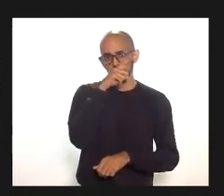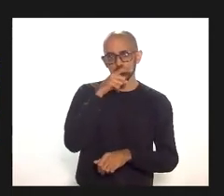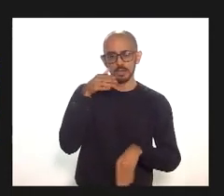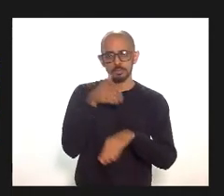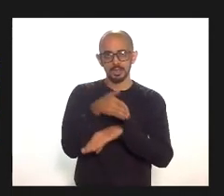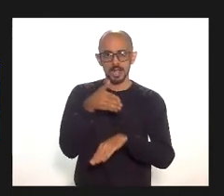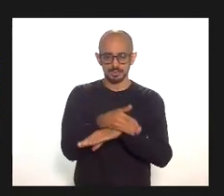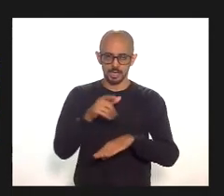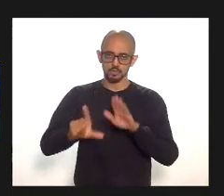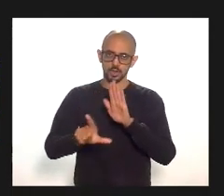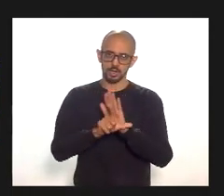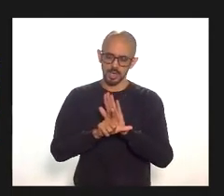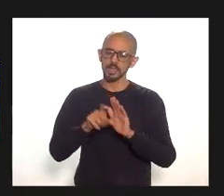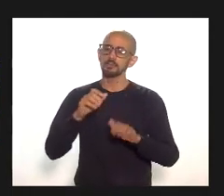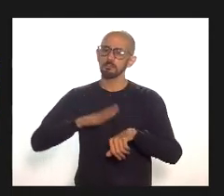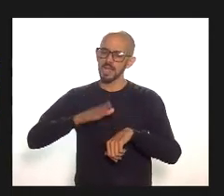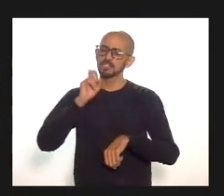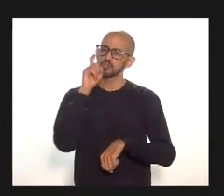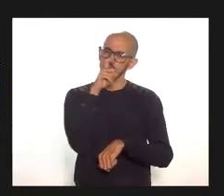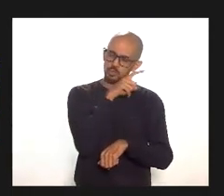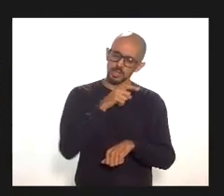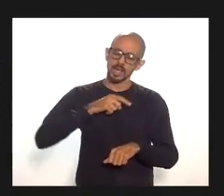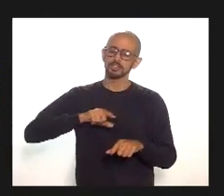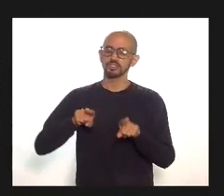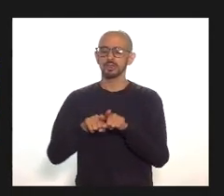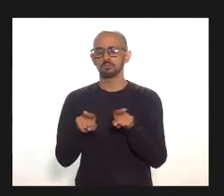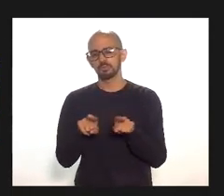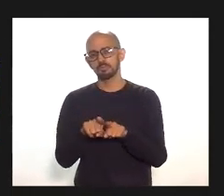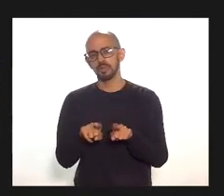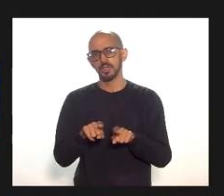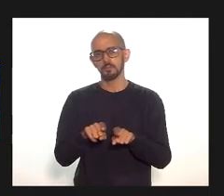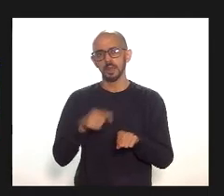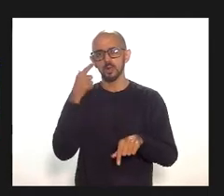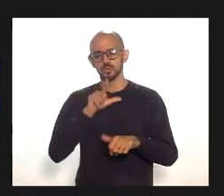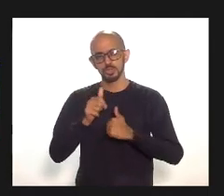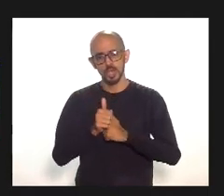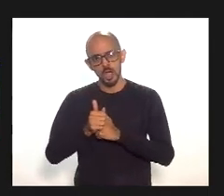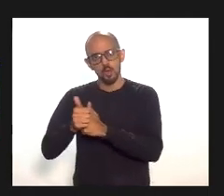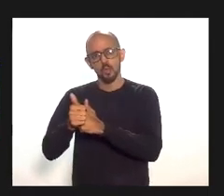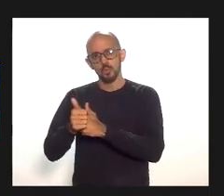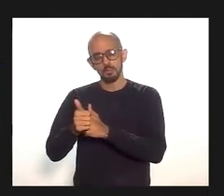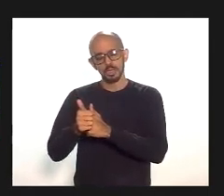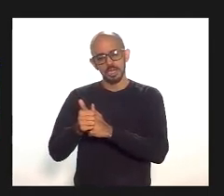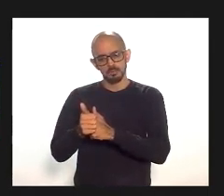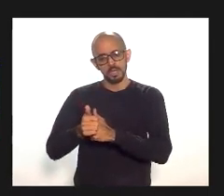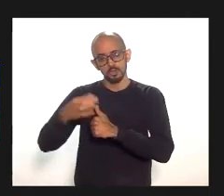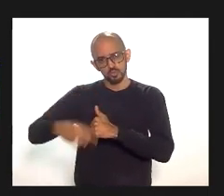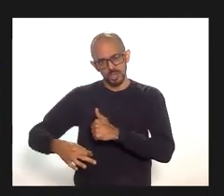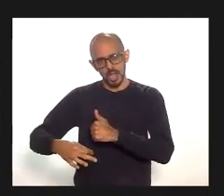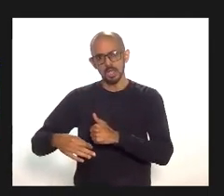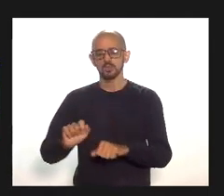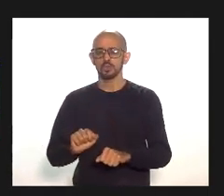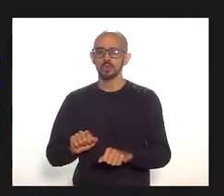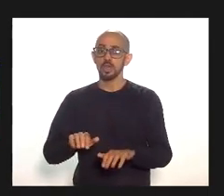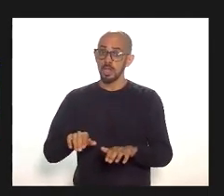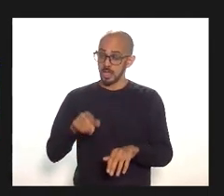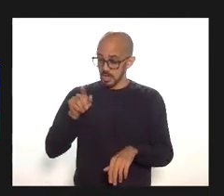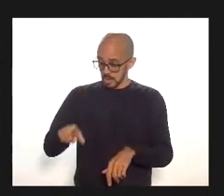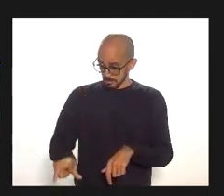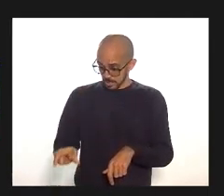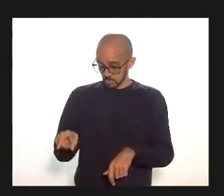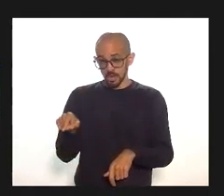leite, tem mais dificuldade de conseguir um acompanhamento e um monitoramento adequado. Essas pessoas estão